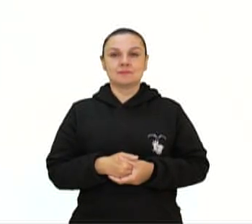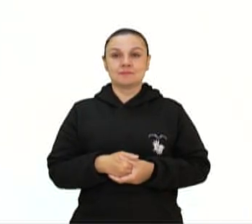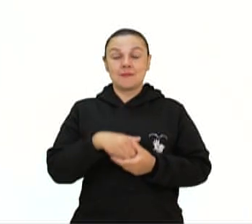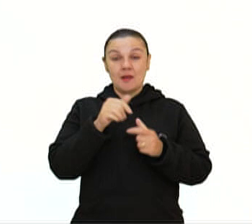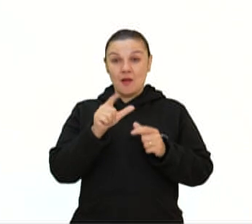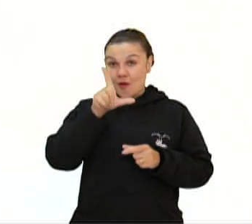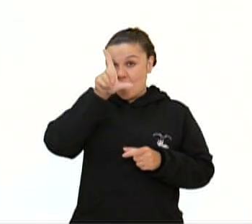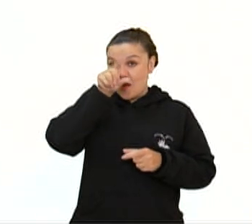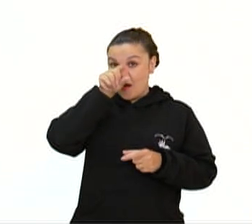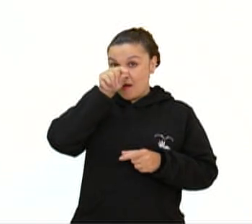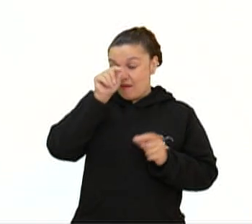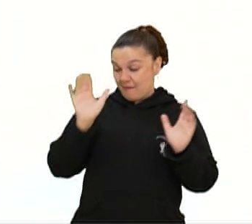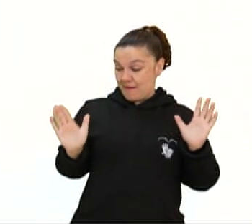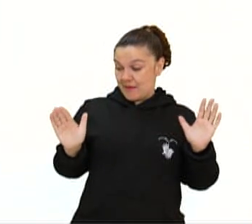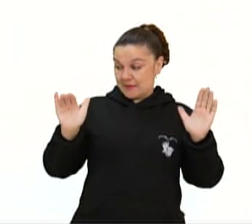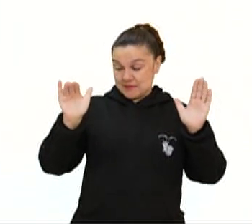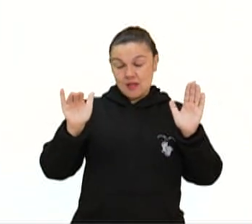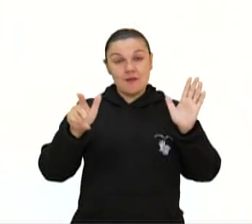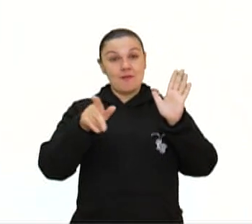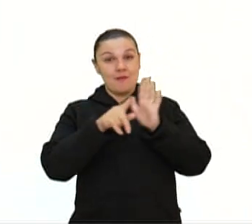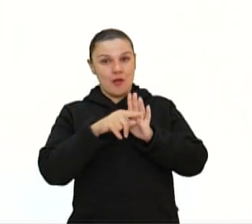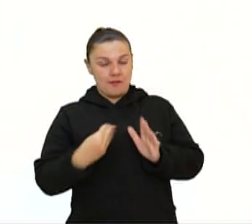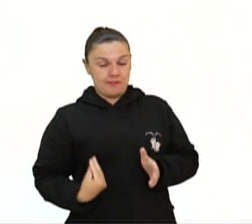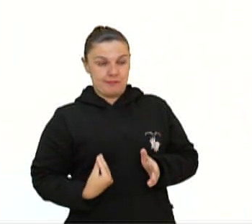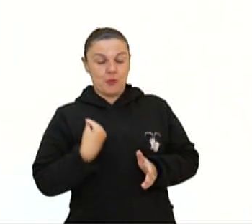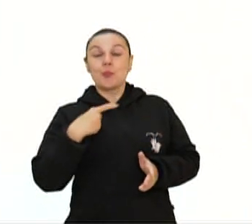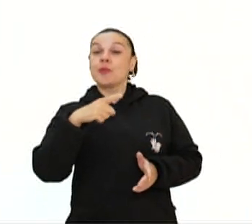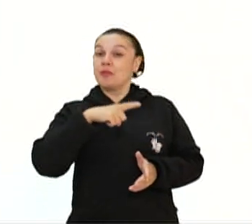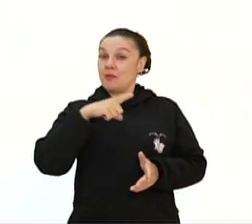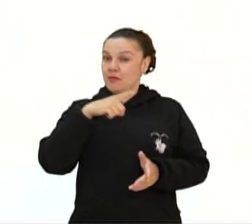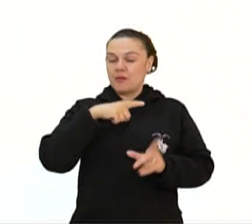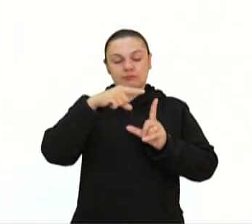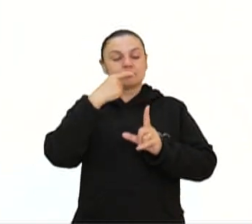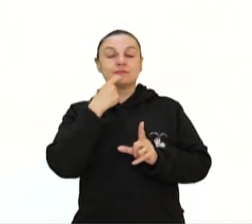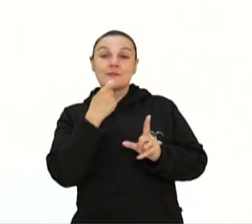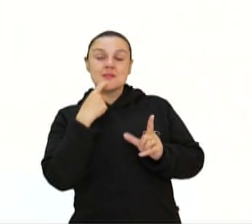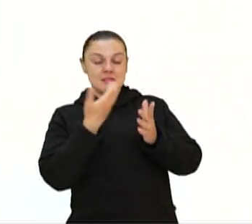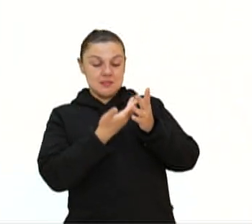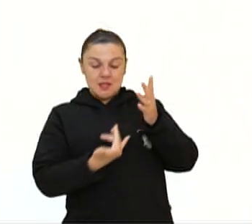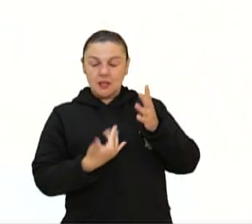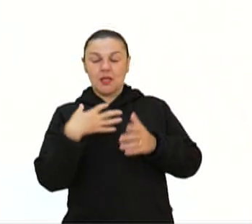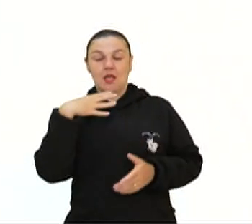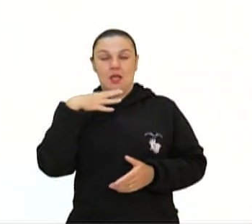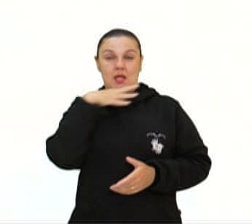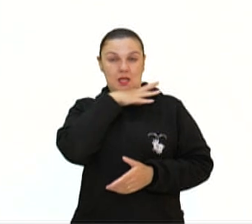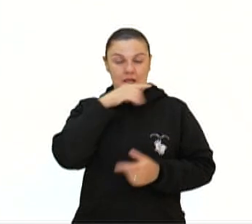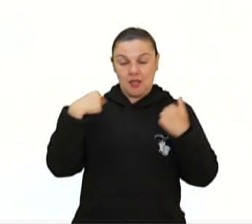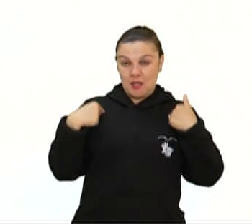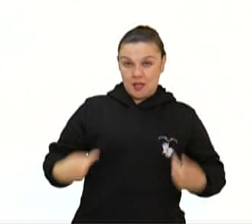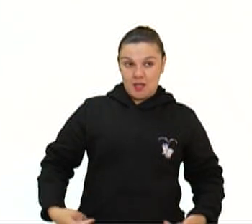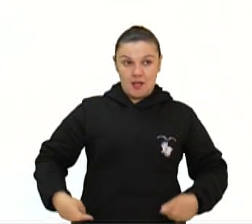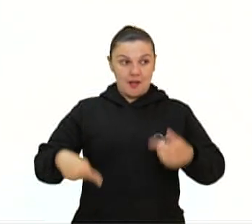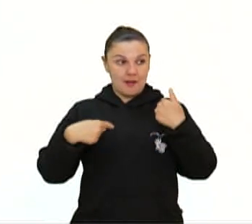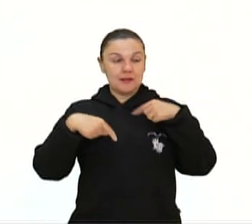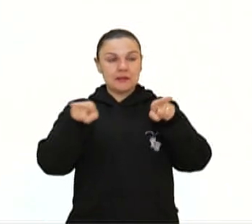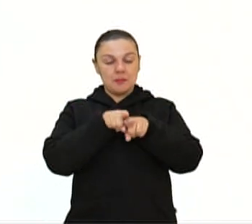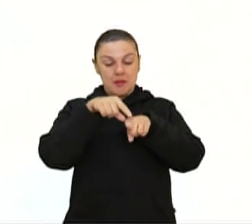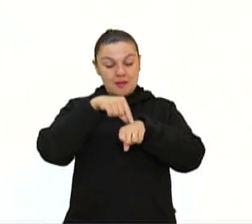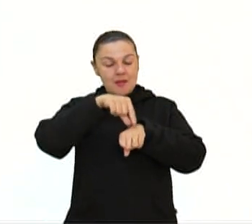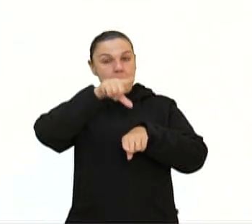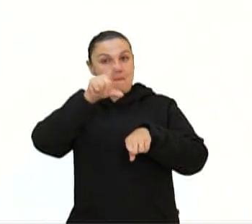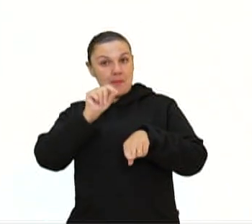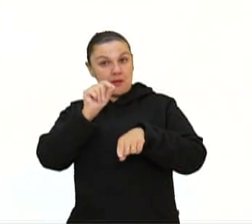aves, elas são endotérmicas, ou seja, apresentam endotermia, apresentam também a presença de penas que vai estar